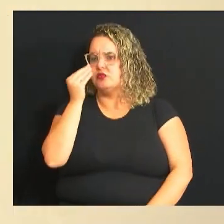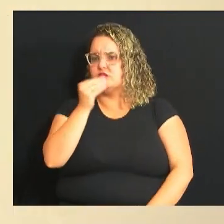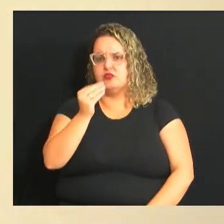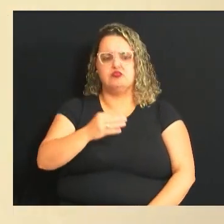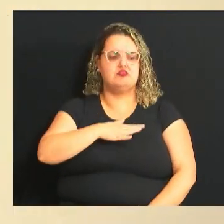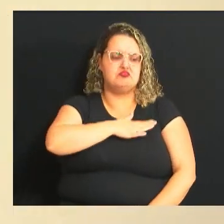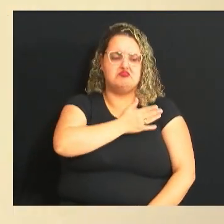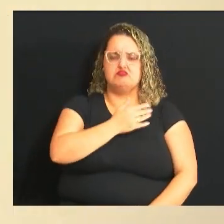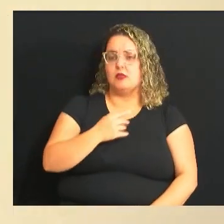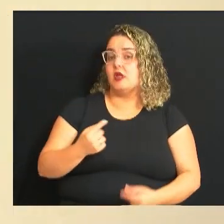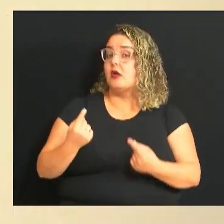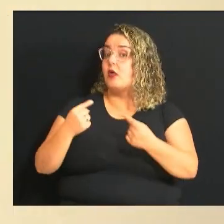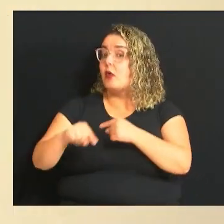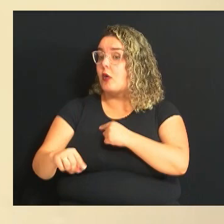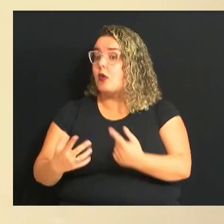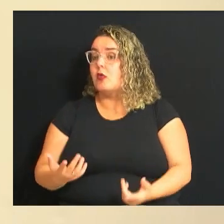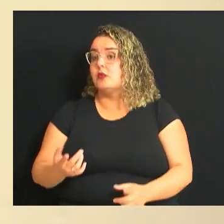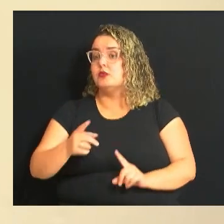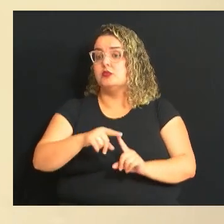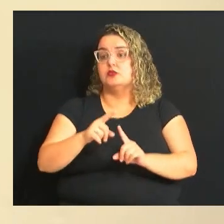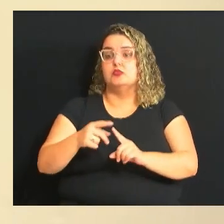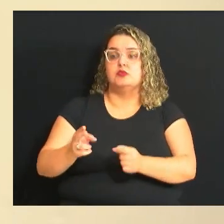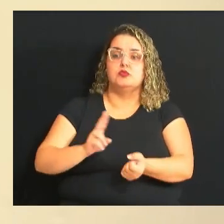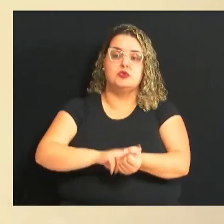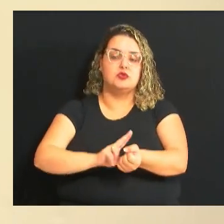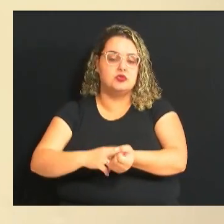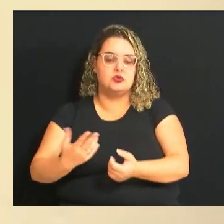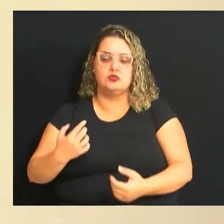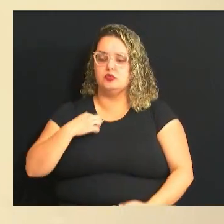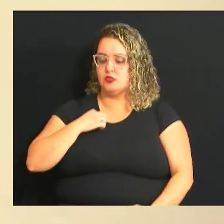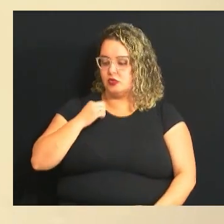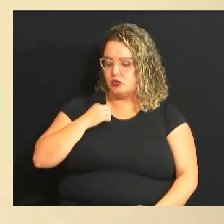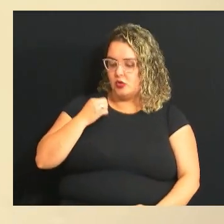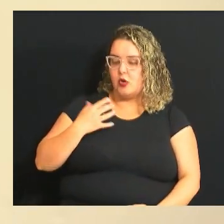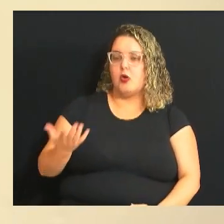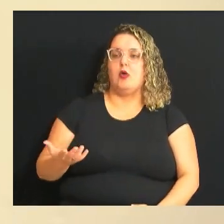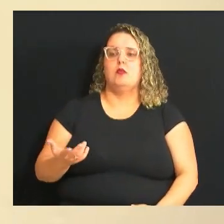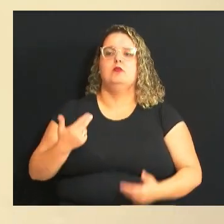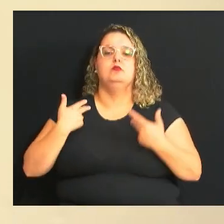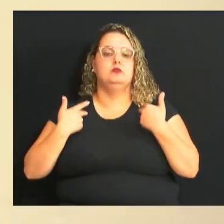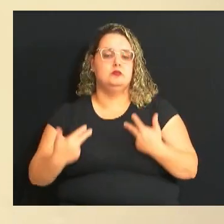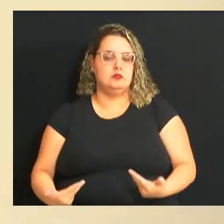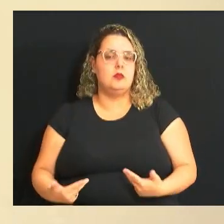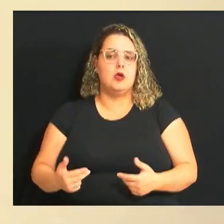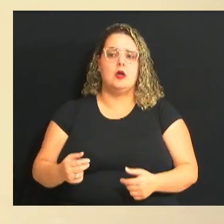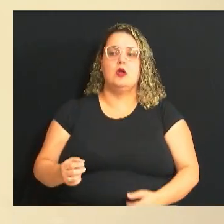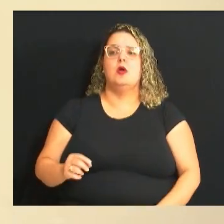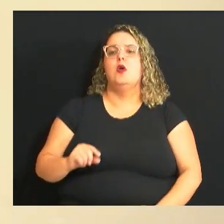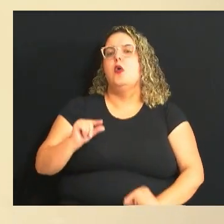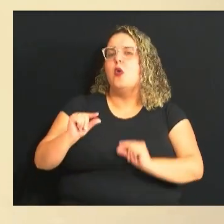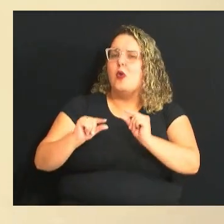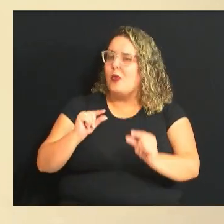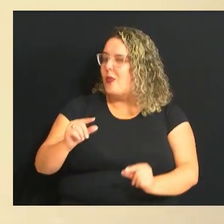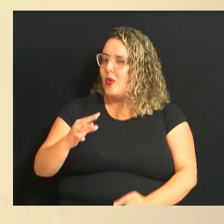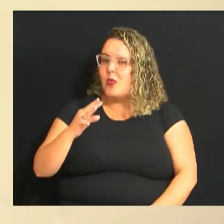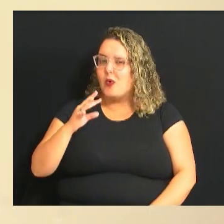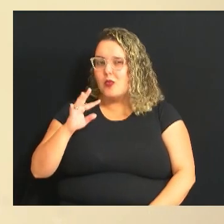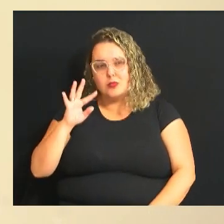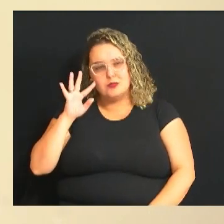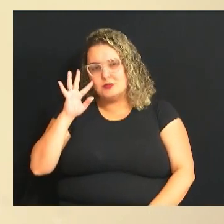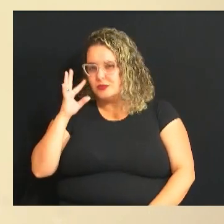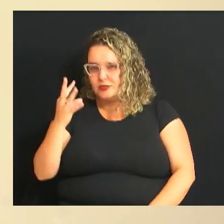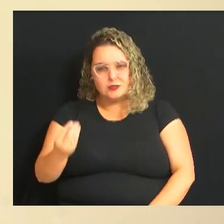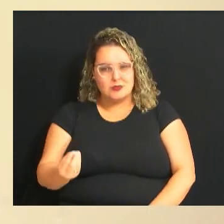todo tipo de situações que são contrárias a um tipo de Hitler tá um tipo de indumentária um pouco